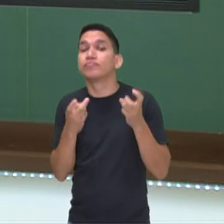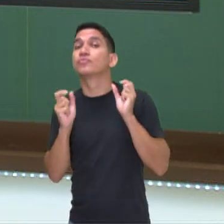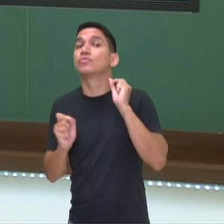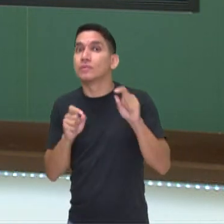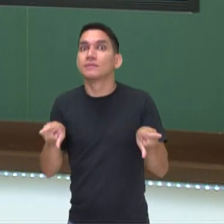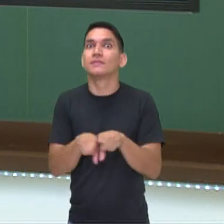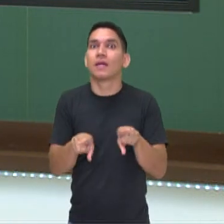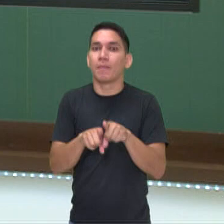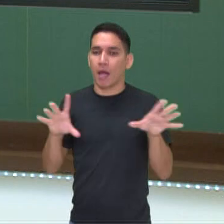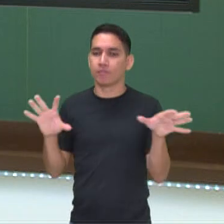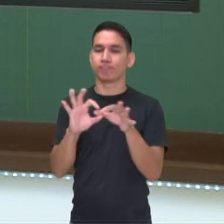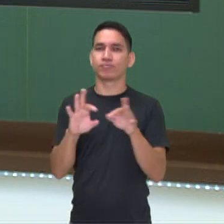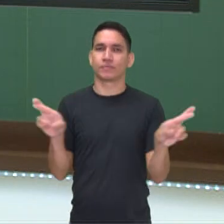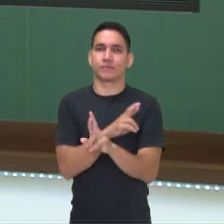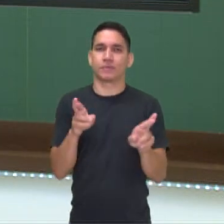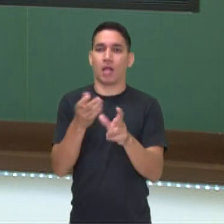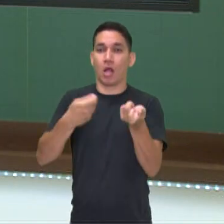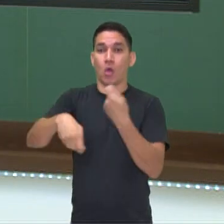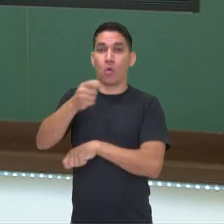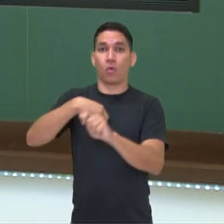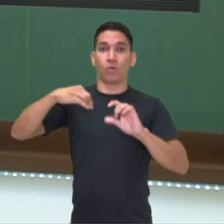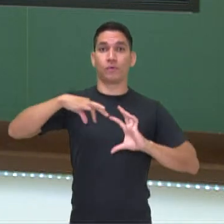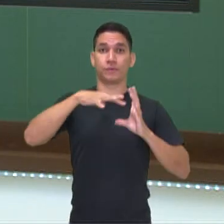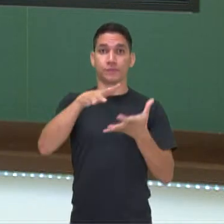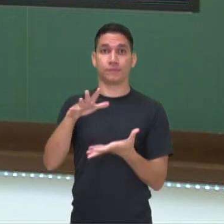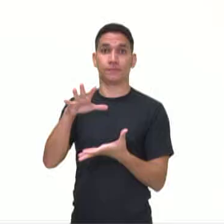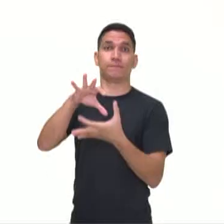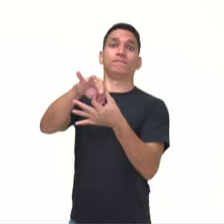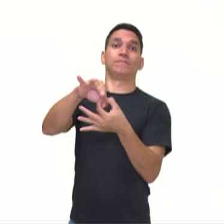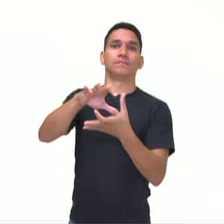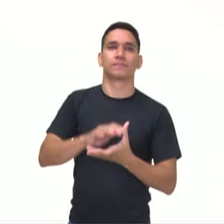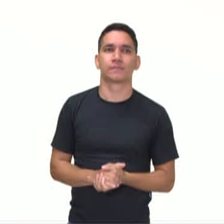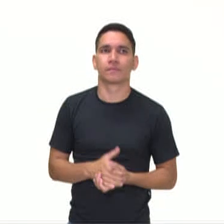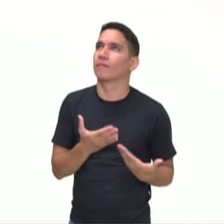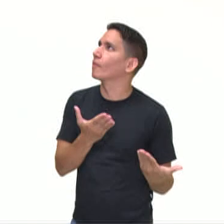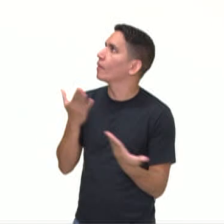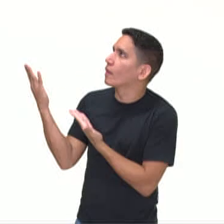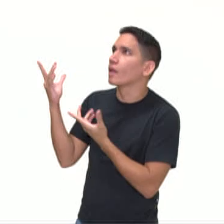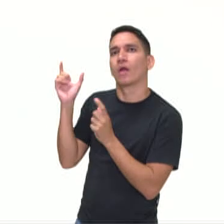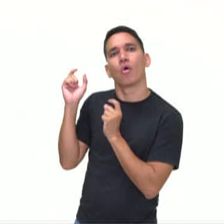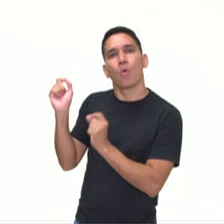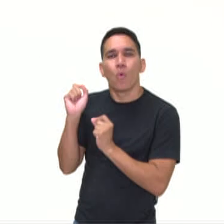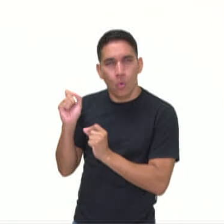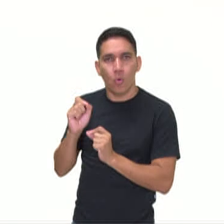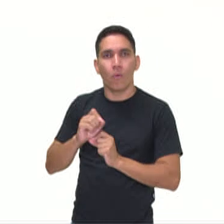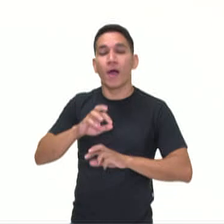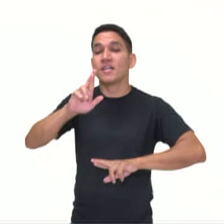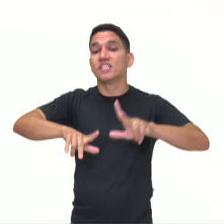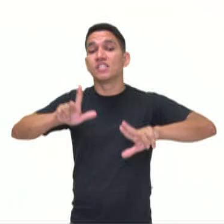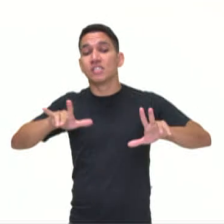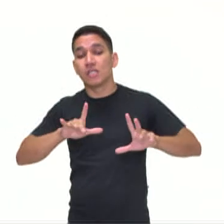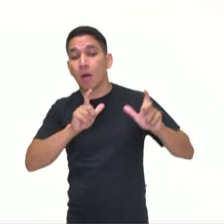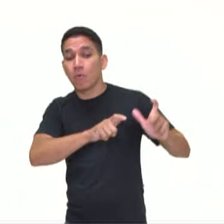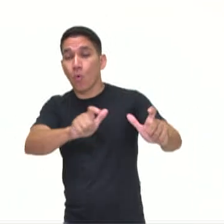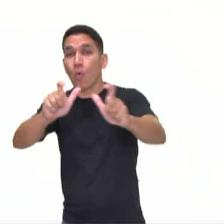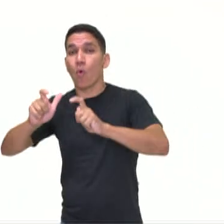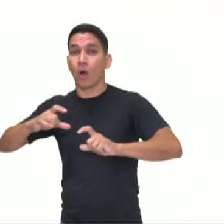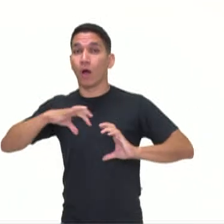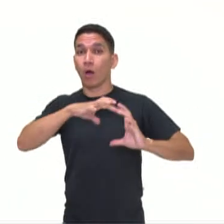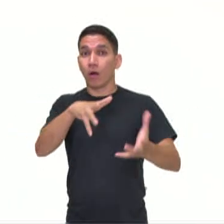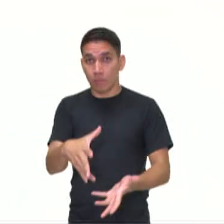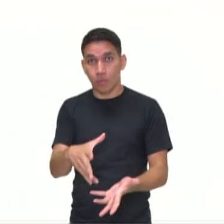também associadas à economia global. Para isso eu trago aqui para você aqui na tela, ó, que as diferentes partes do mundo, elas